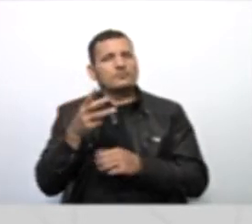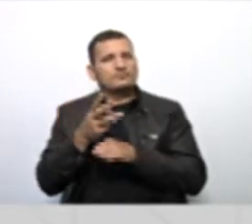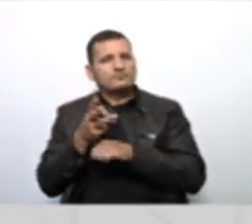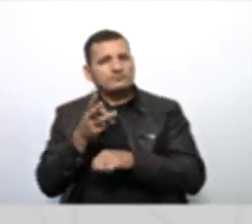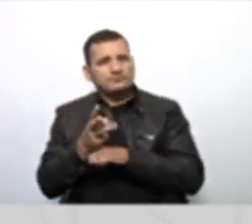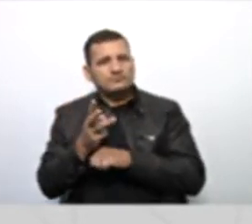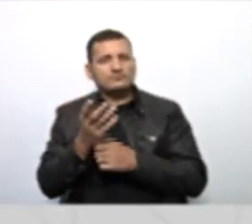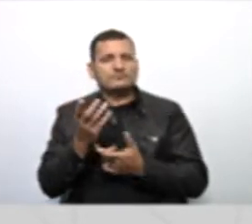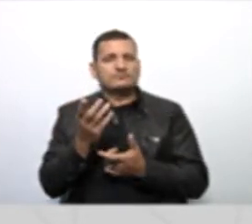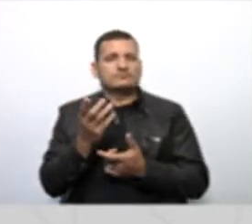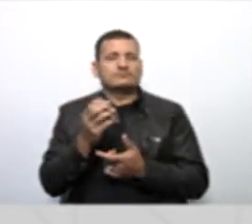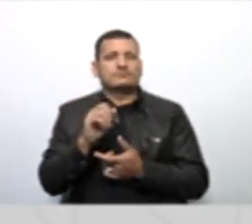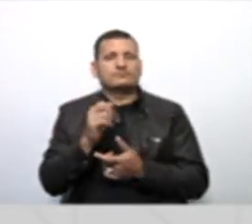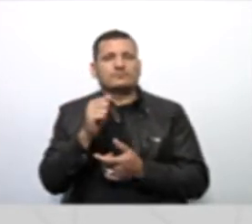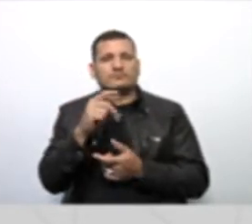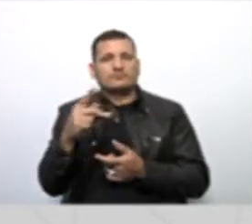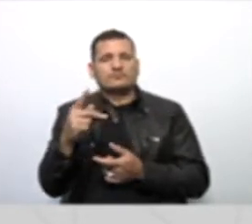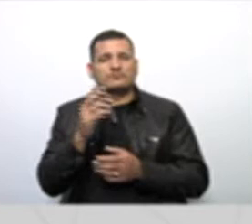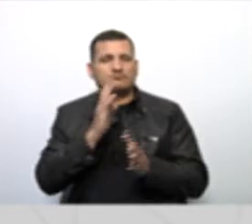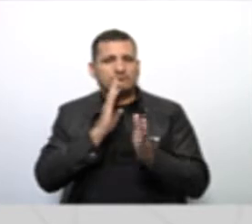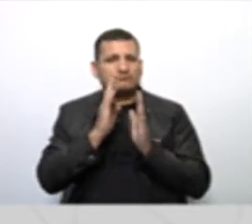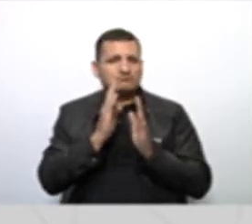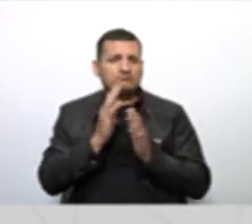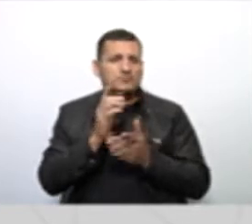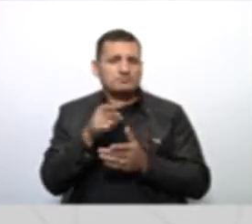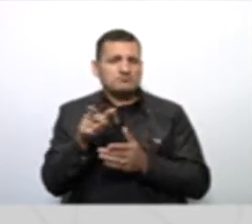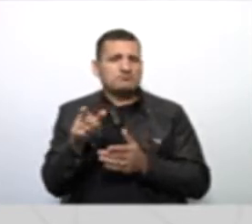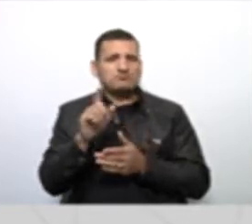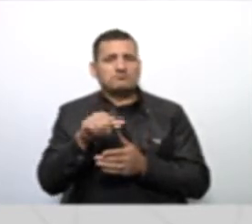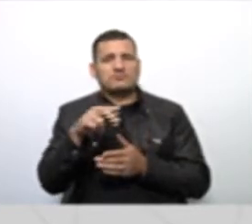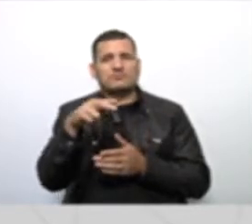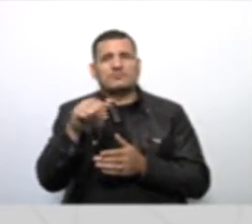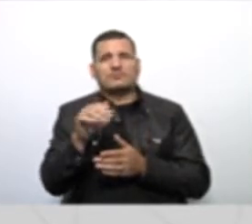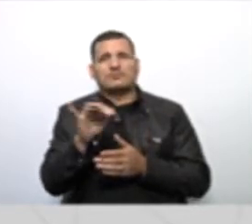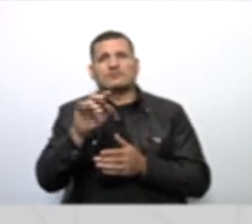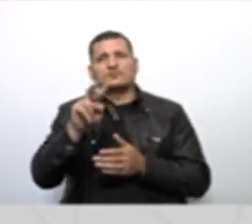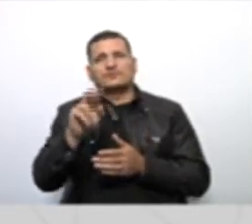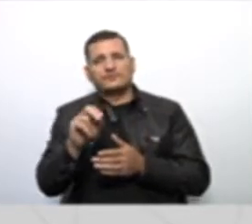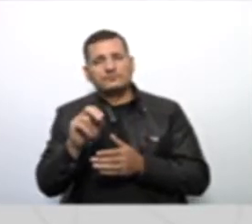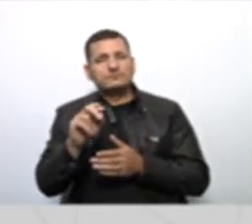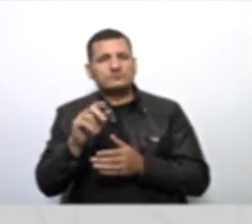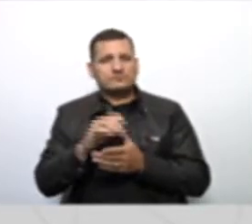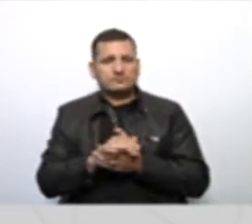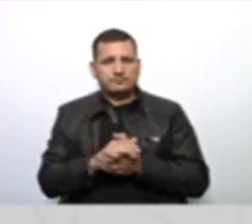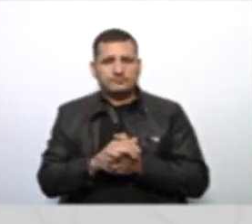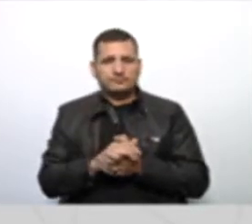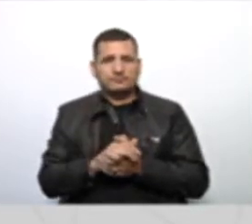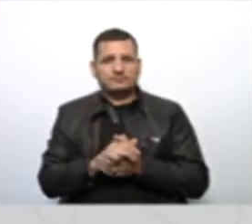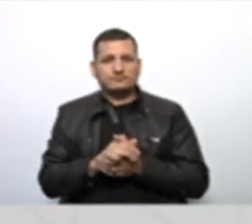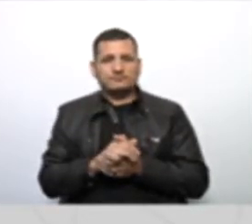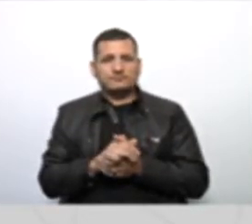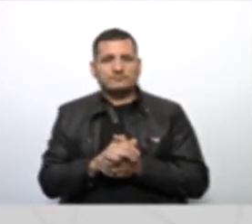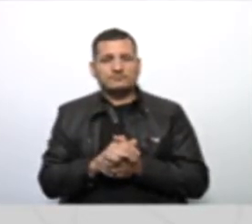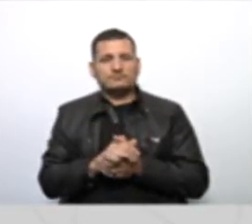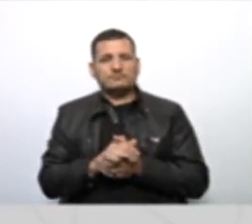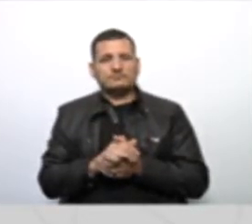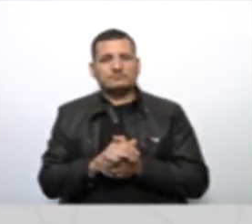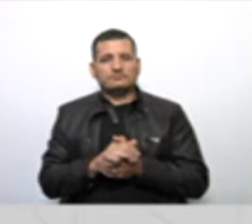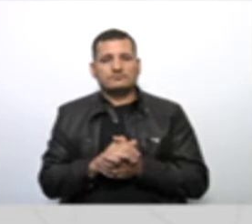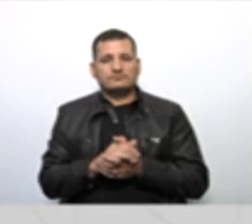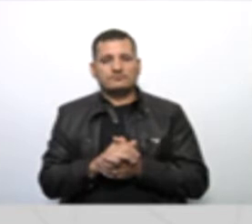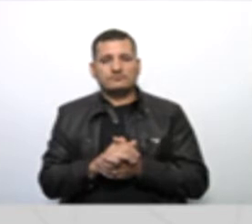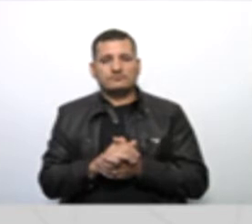é aquele aplicativo lá do Facebook, é isso aí mesmo. O aplicativo nativo é exatamente o que vem na cabeça quando você fala em